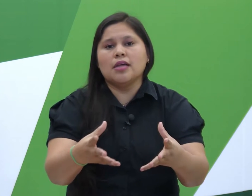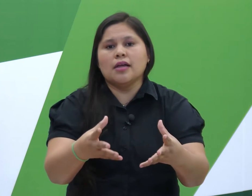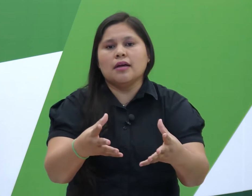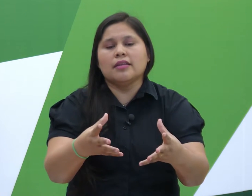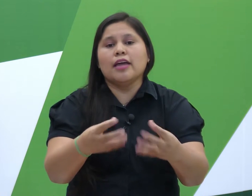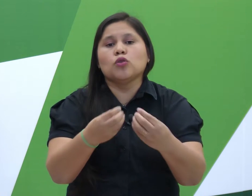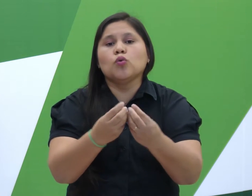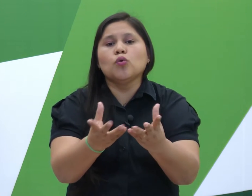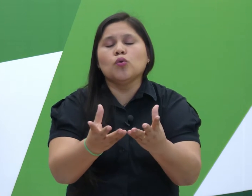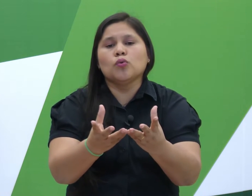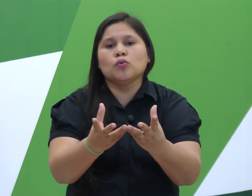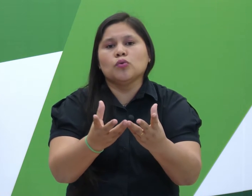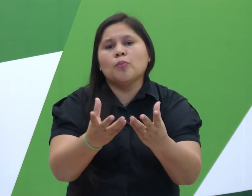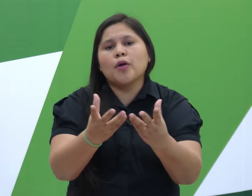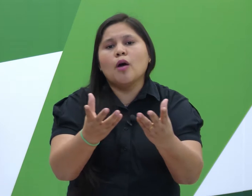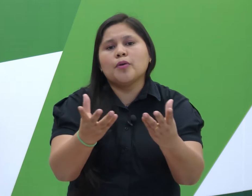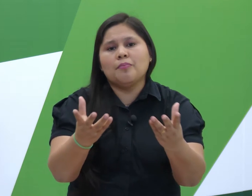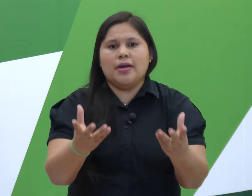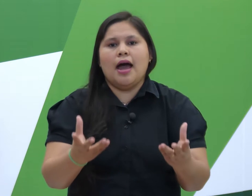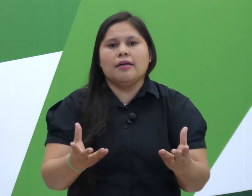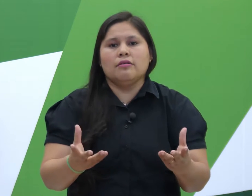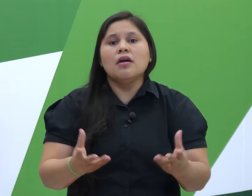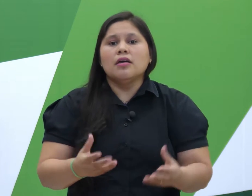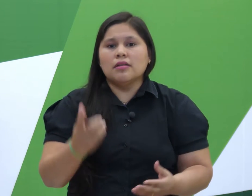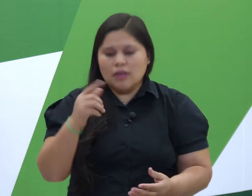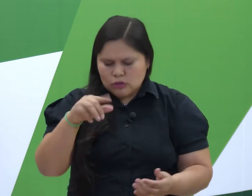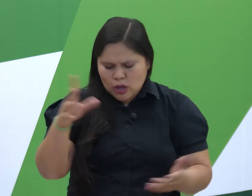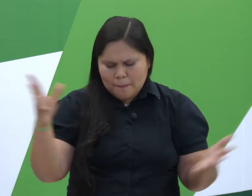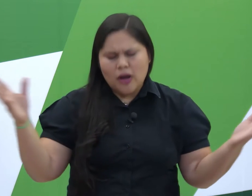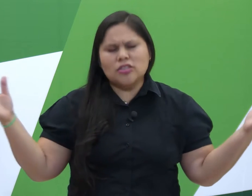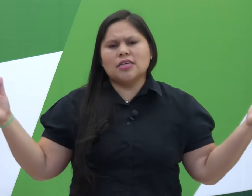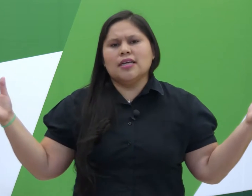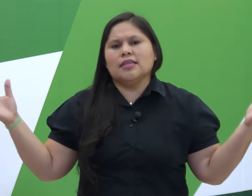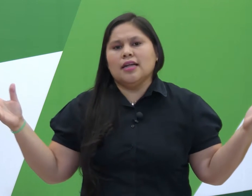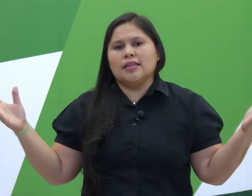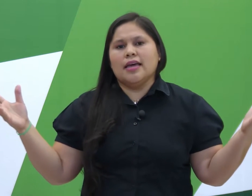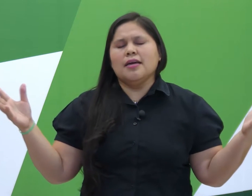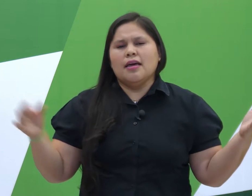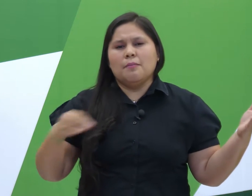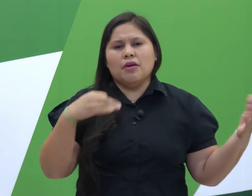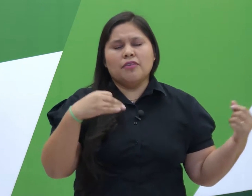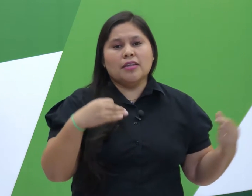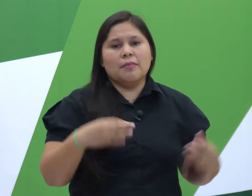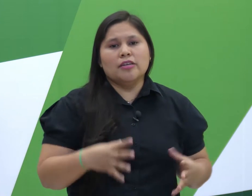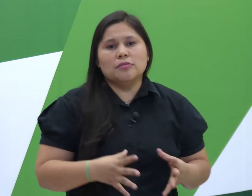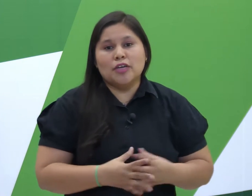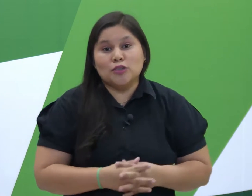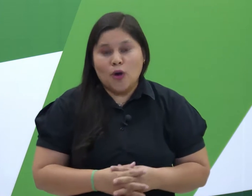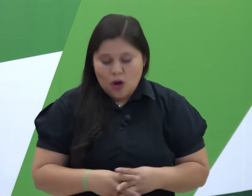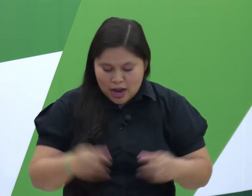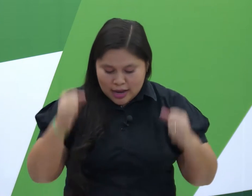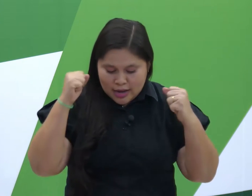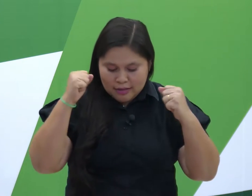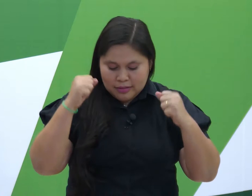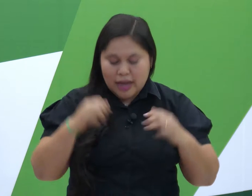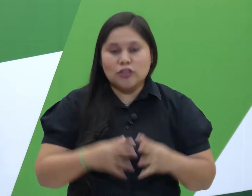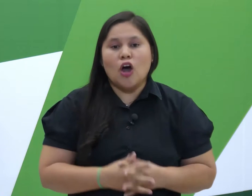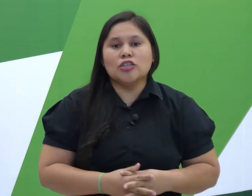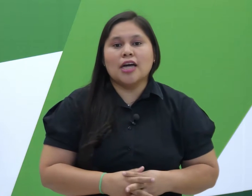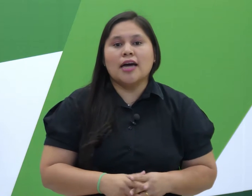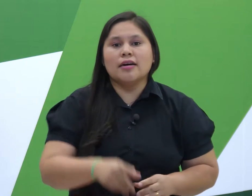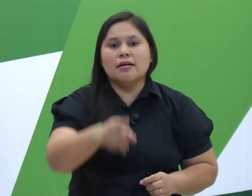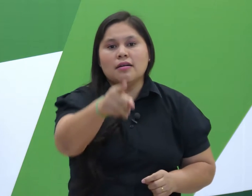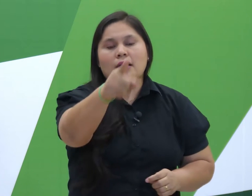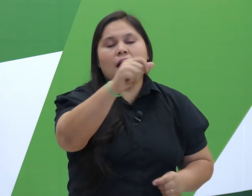família, né, do próprio operário, então, só pode ser letra D, perfeitamente, minha escola, né,